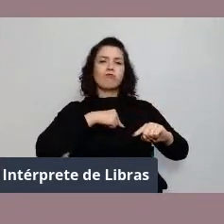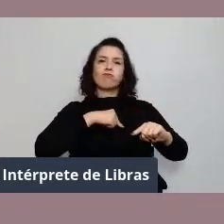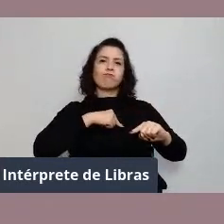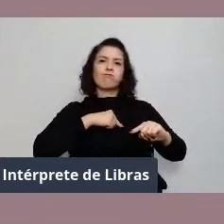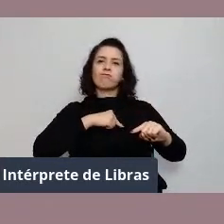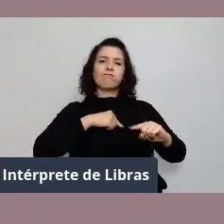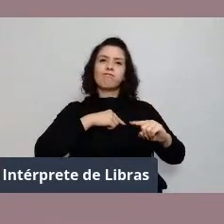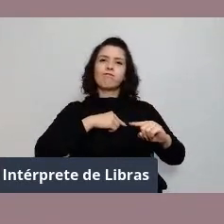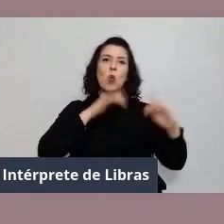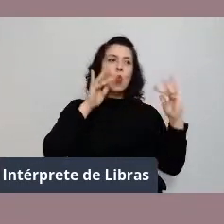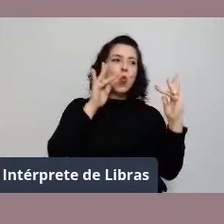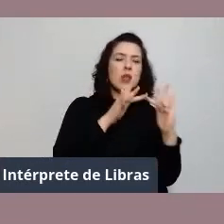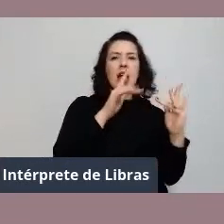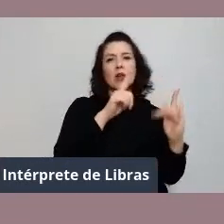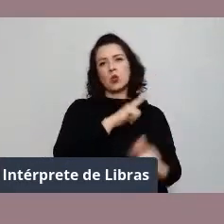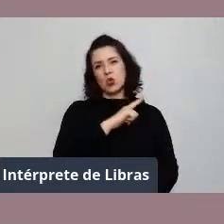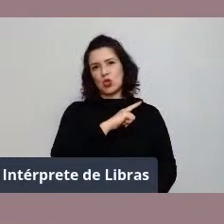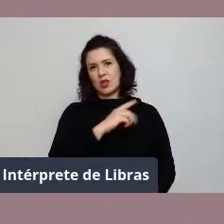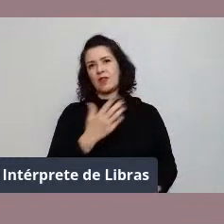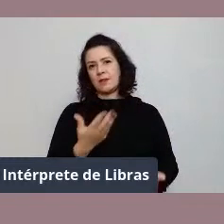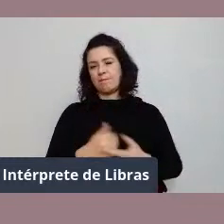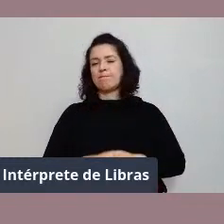Então, eu também vou